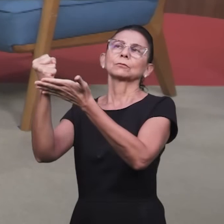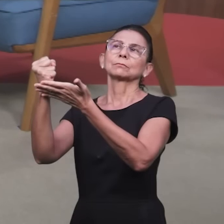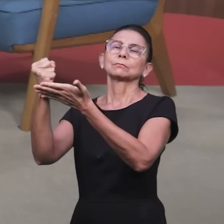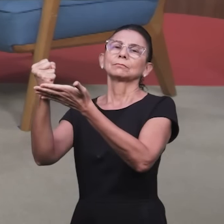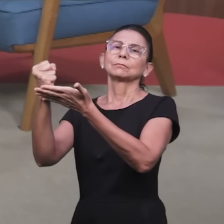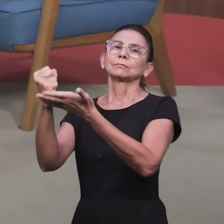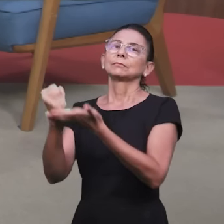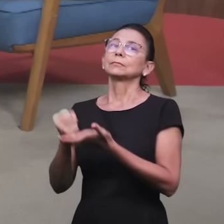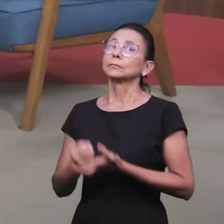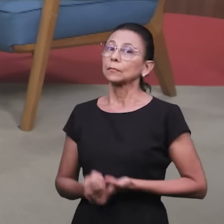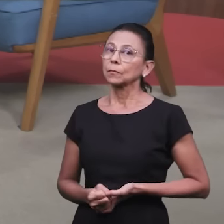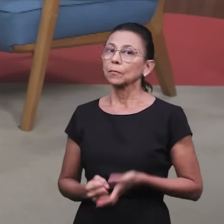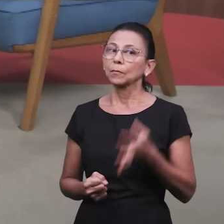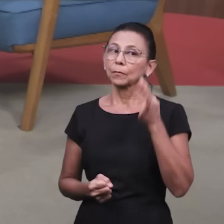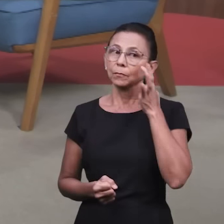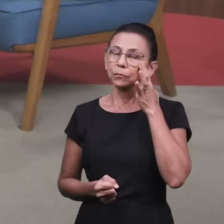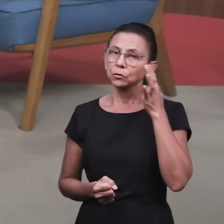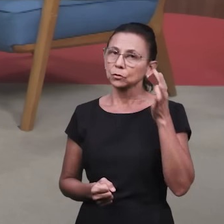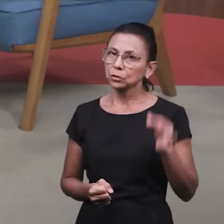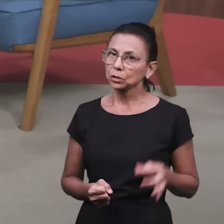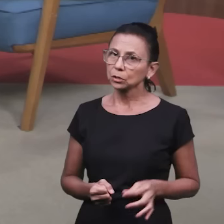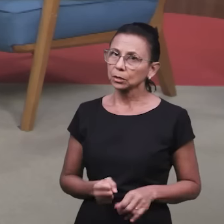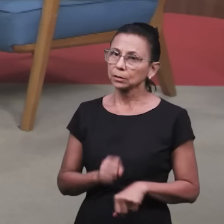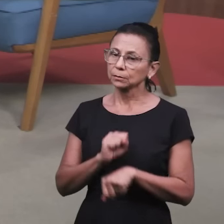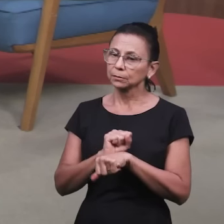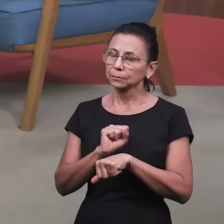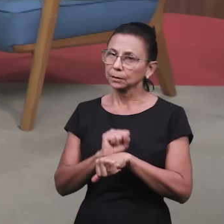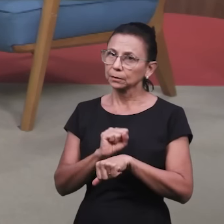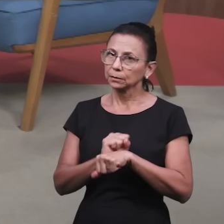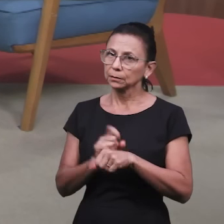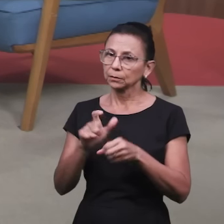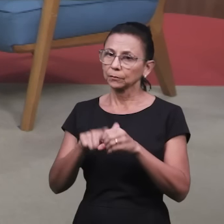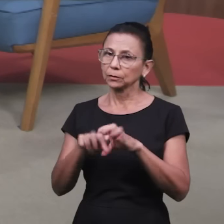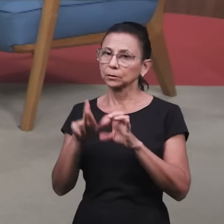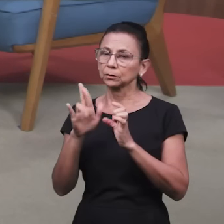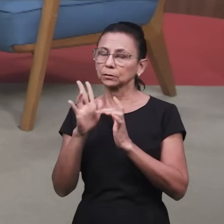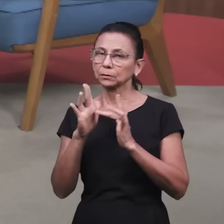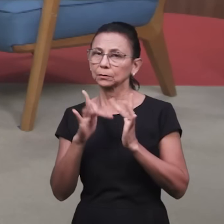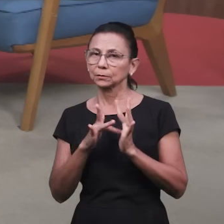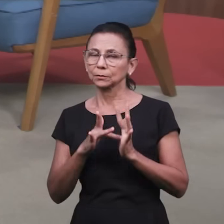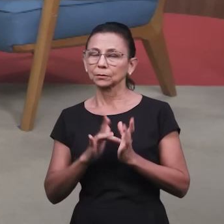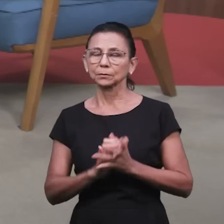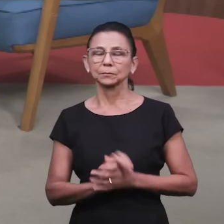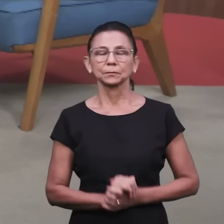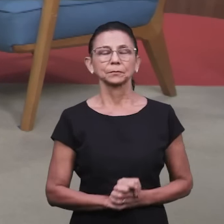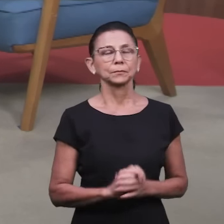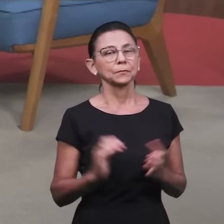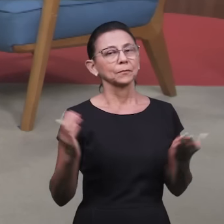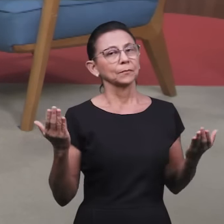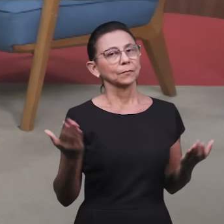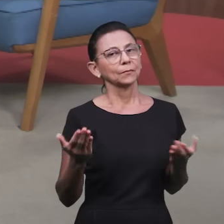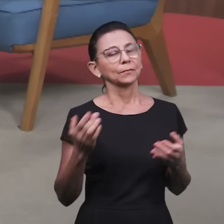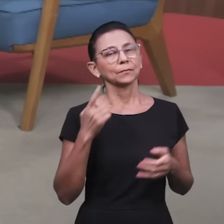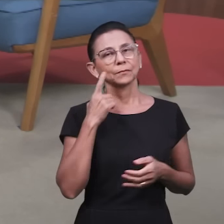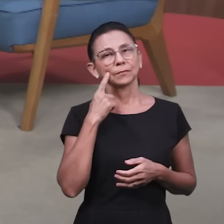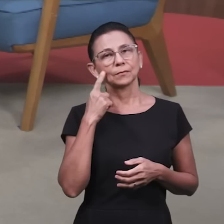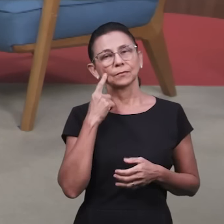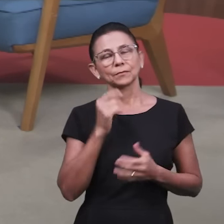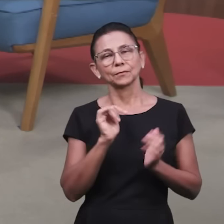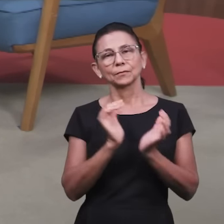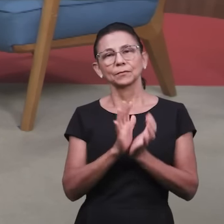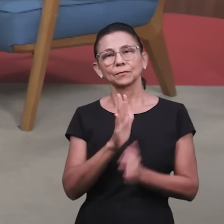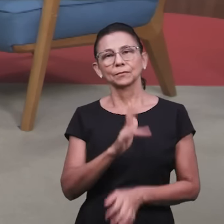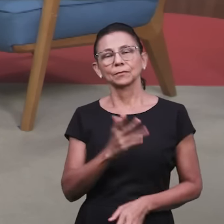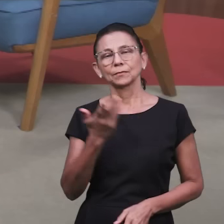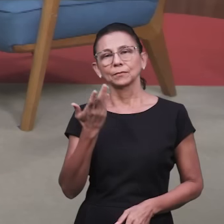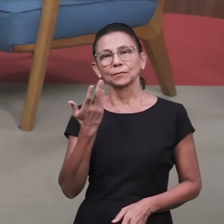presença, serão arrebatados. Por isso temos que estar vigilantes, esperando este grande dia. Hoje, na aula para as crianças,